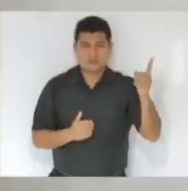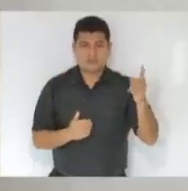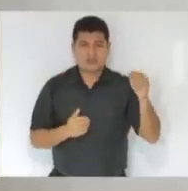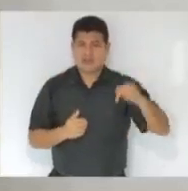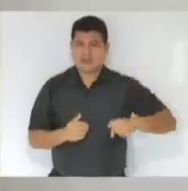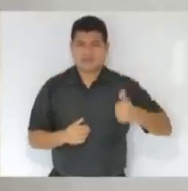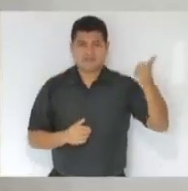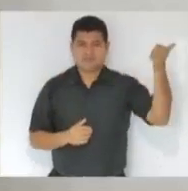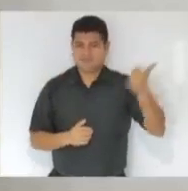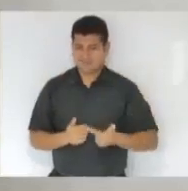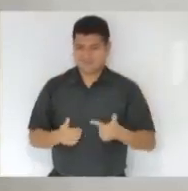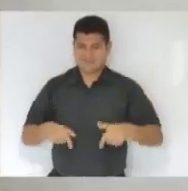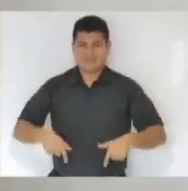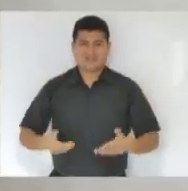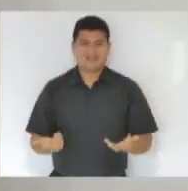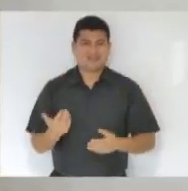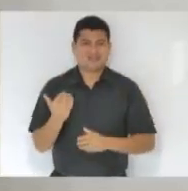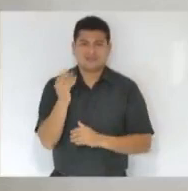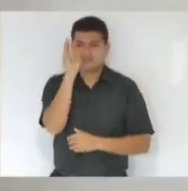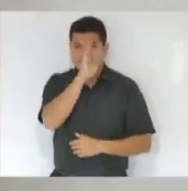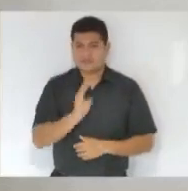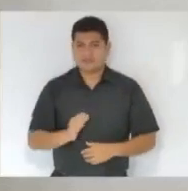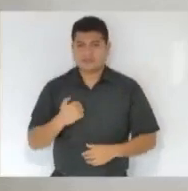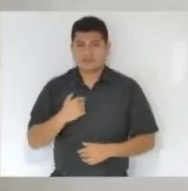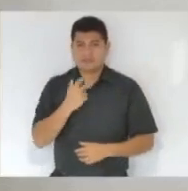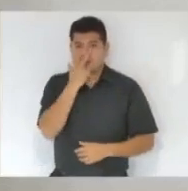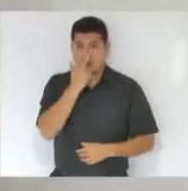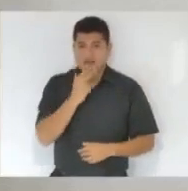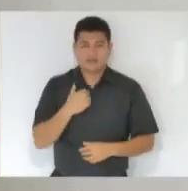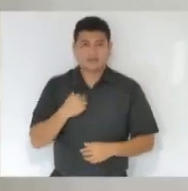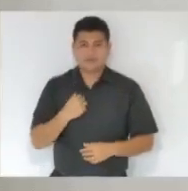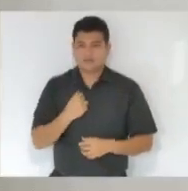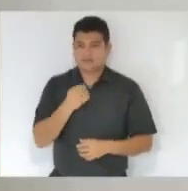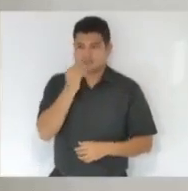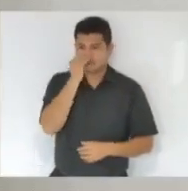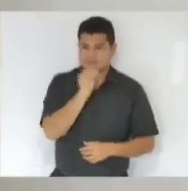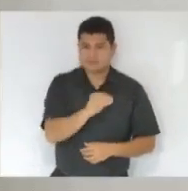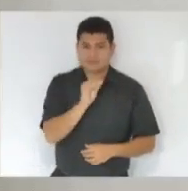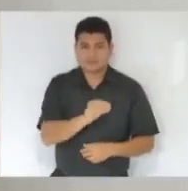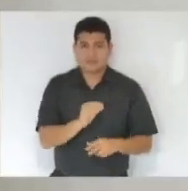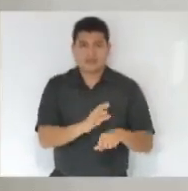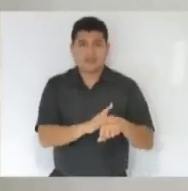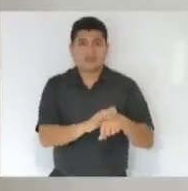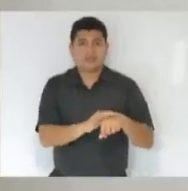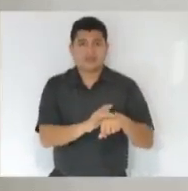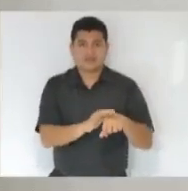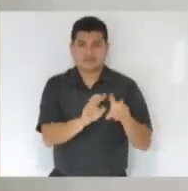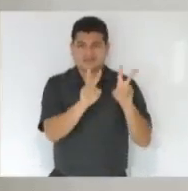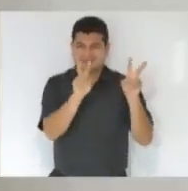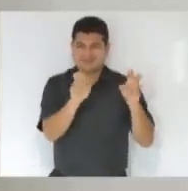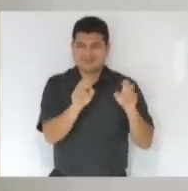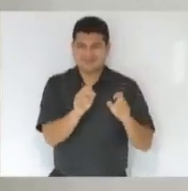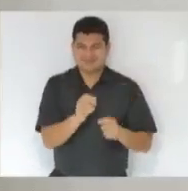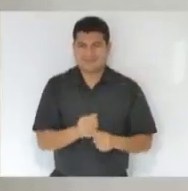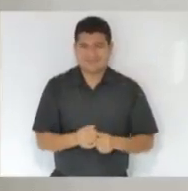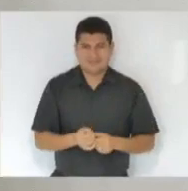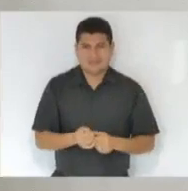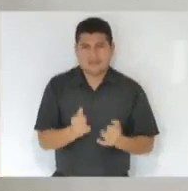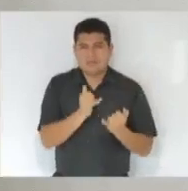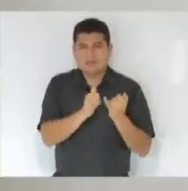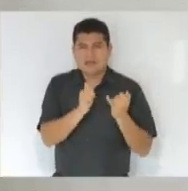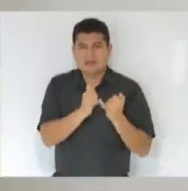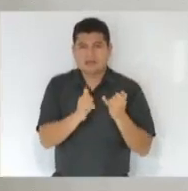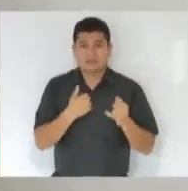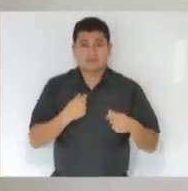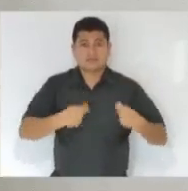lidando com a dor, não estamos lidando com a doença. Nós temos que começar a lidar com o que é estrutural, a doença da